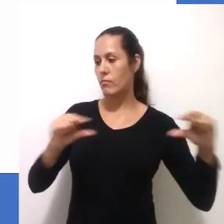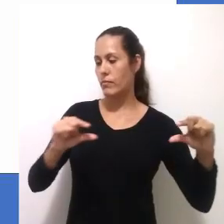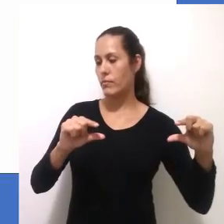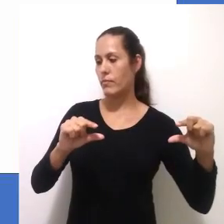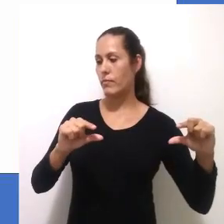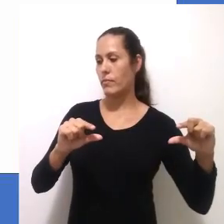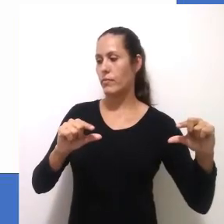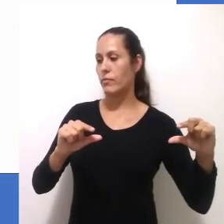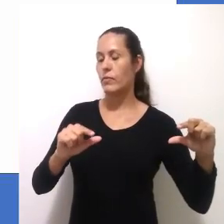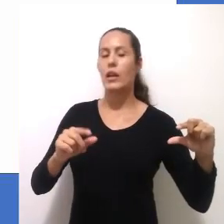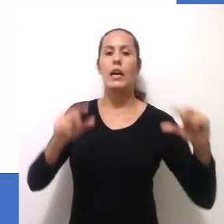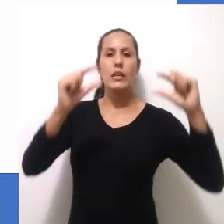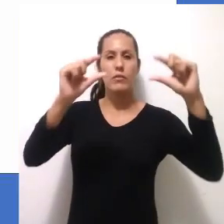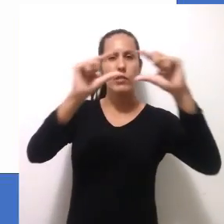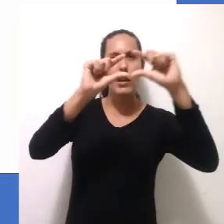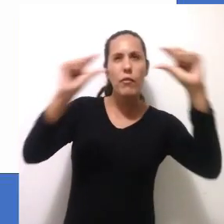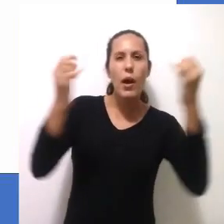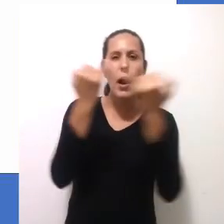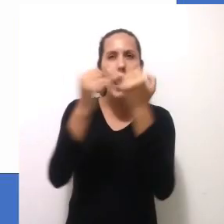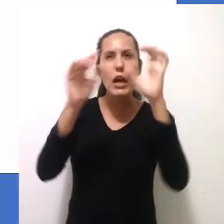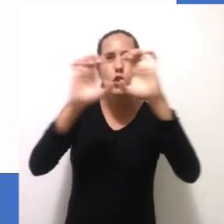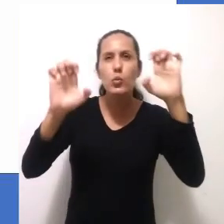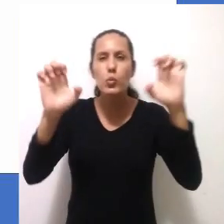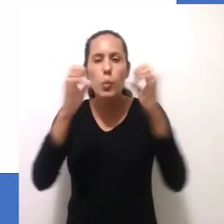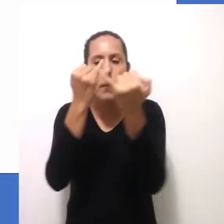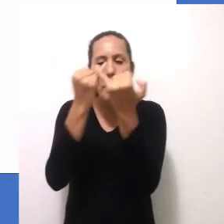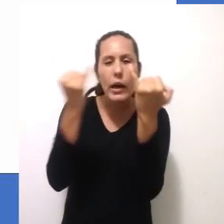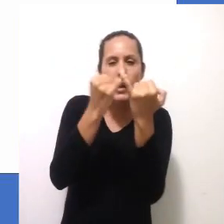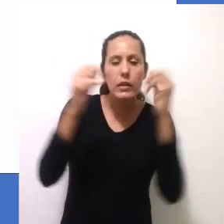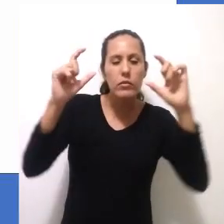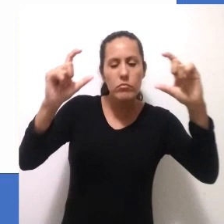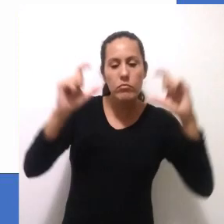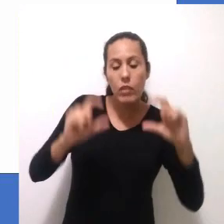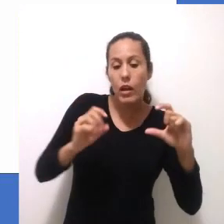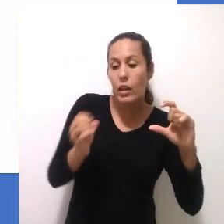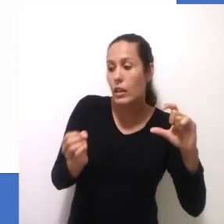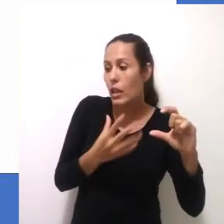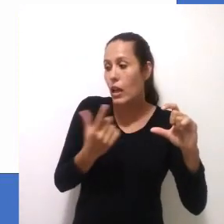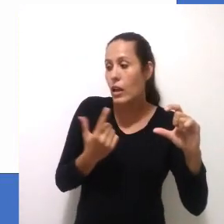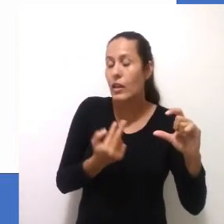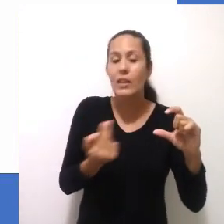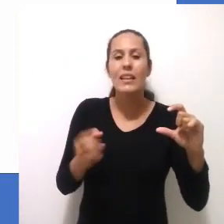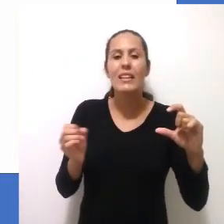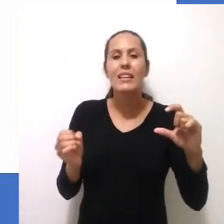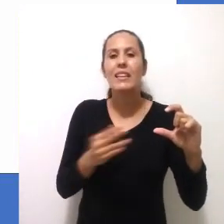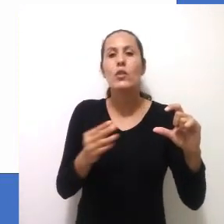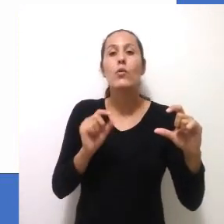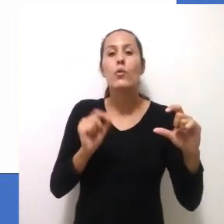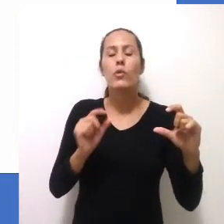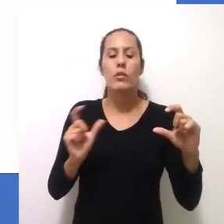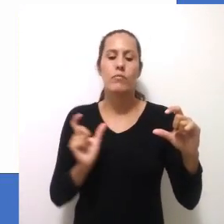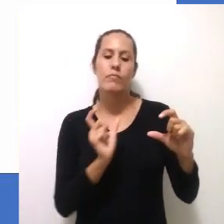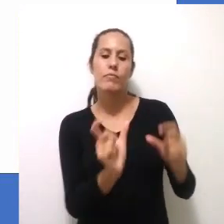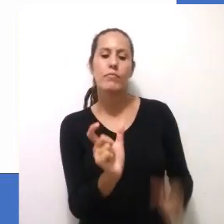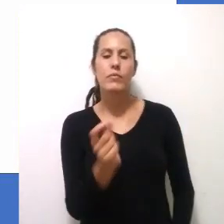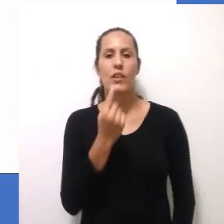negativa. Continua a mesma estrutura e a única coisa que entra de diferente vai ser destacado em